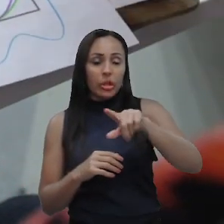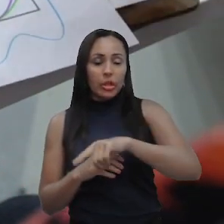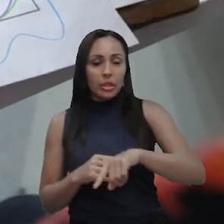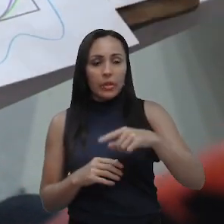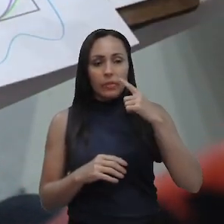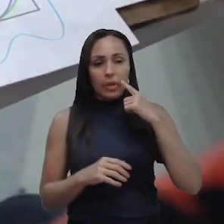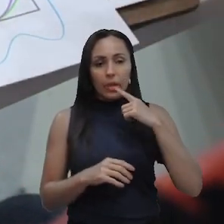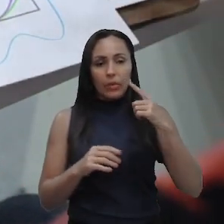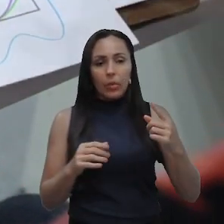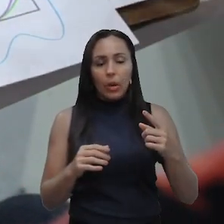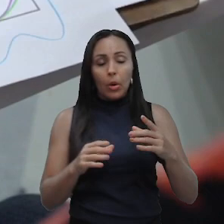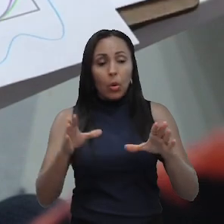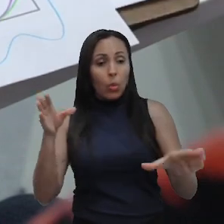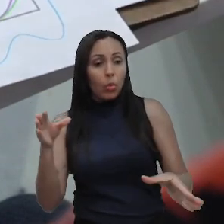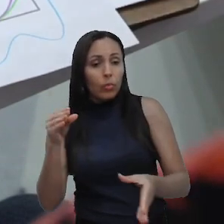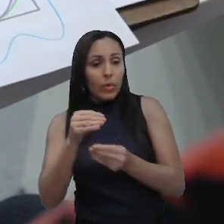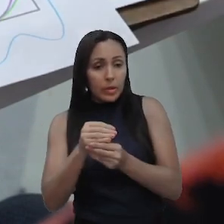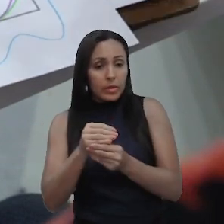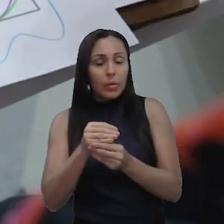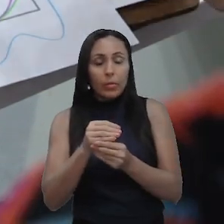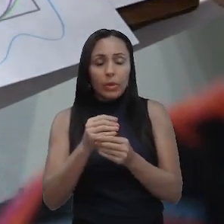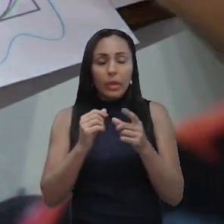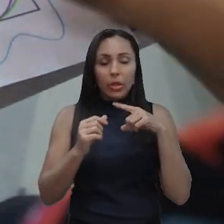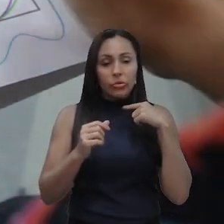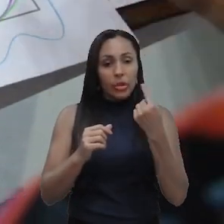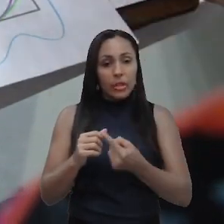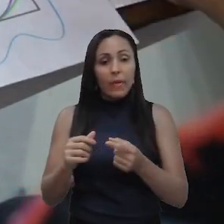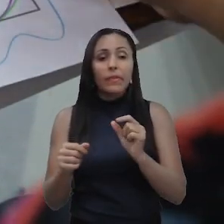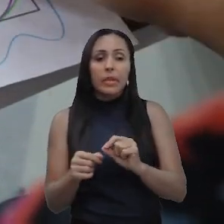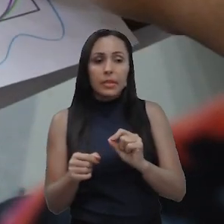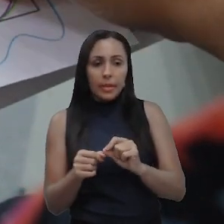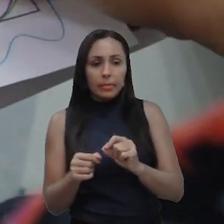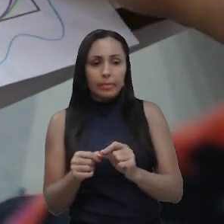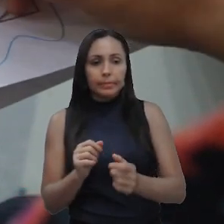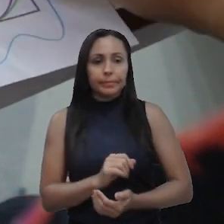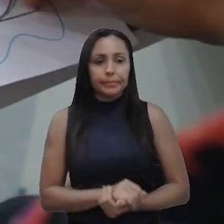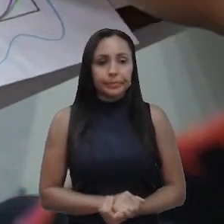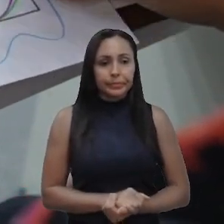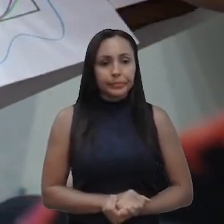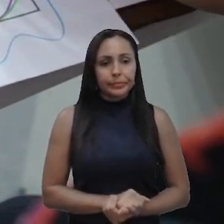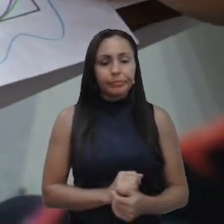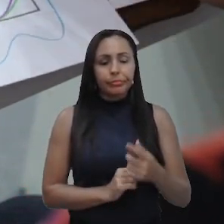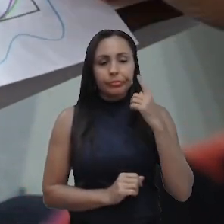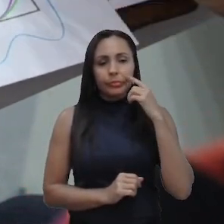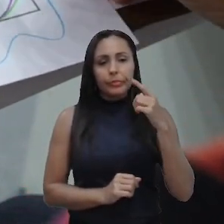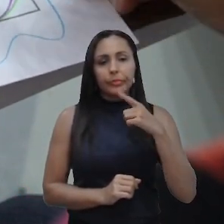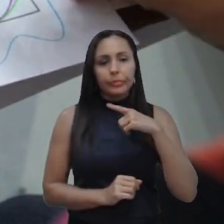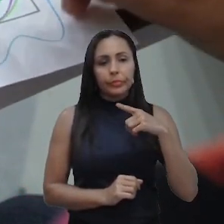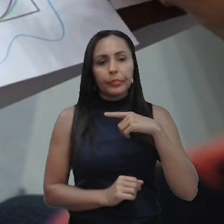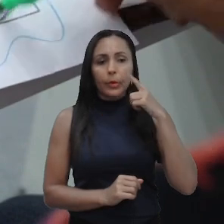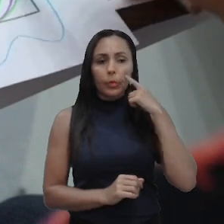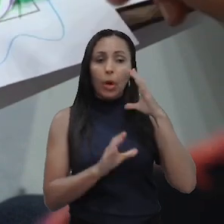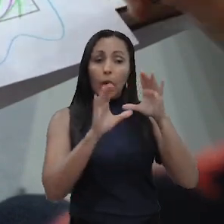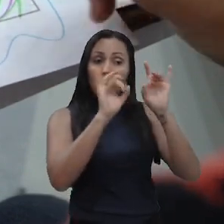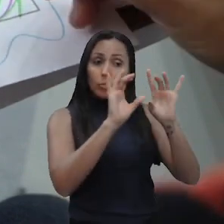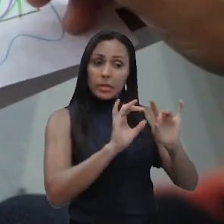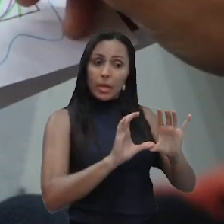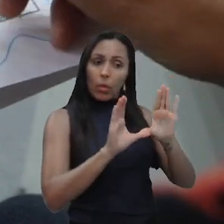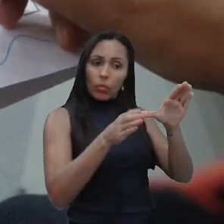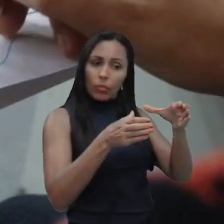uma convenção que a gente vai fazer. A palavra era convenção. Uma convenção que a gente vai fazer. Então, aqui a gente tem uma zona especial